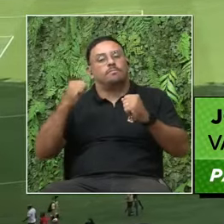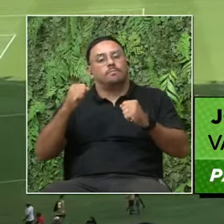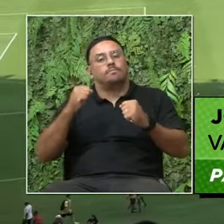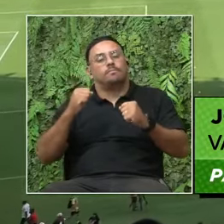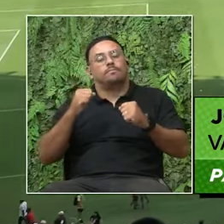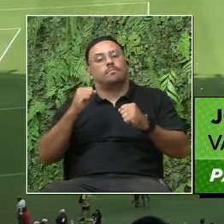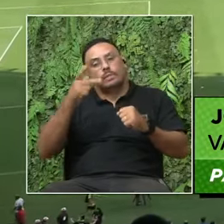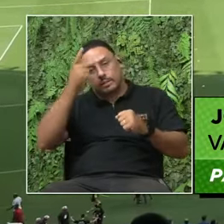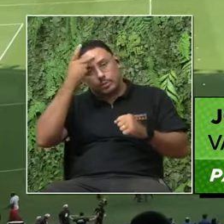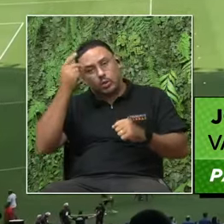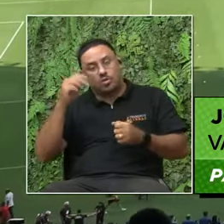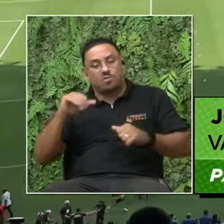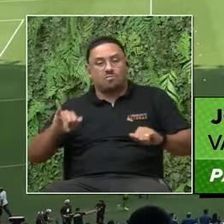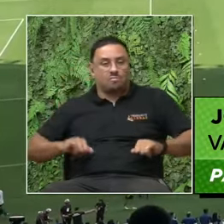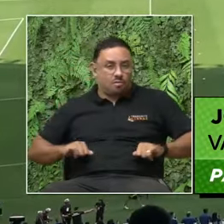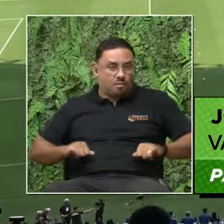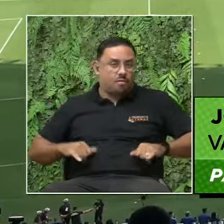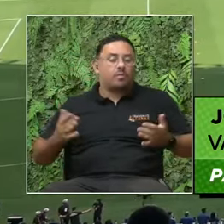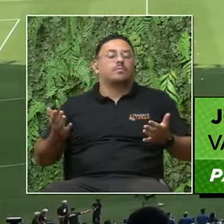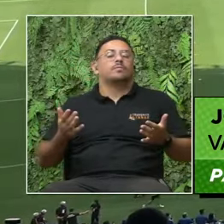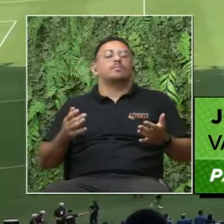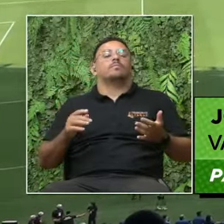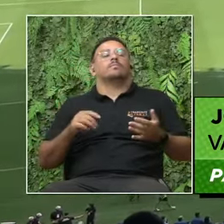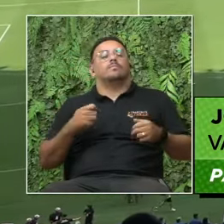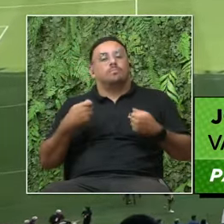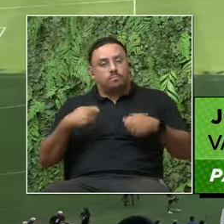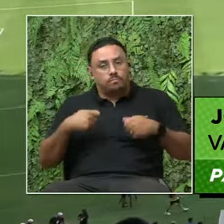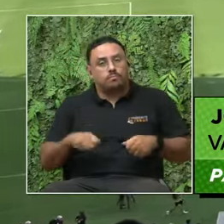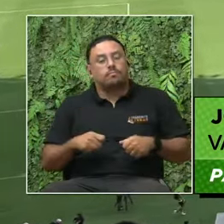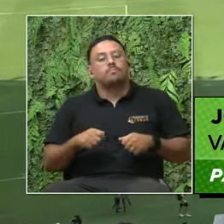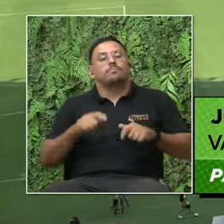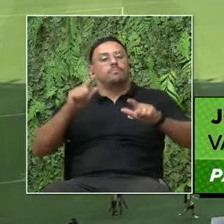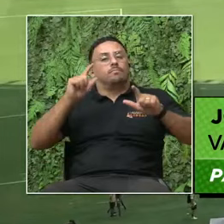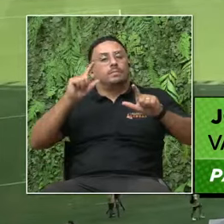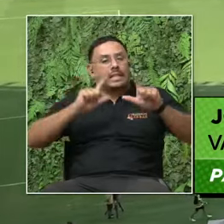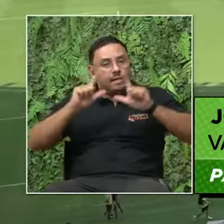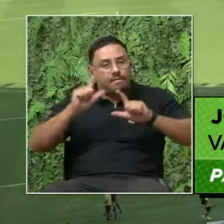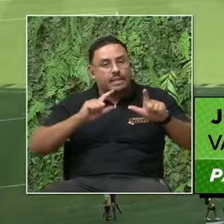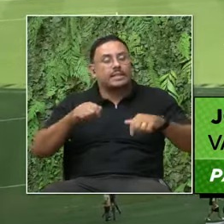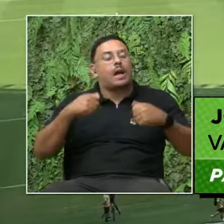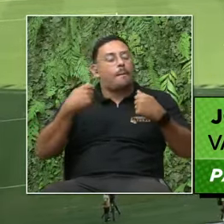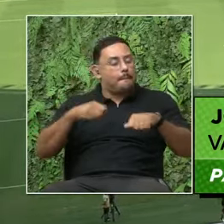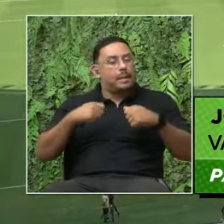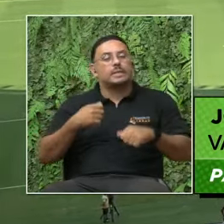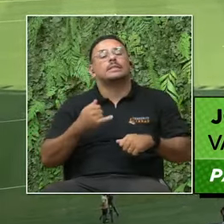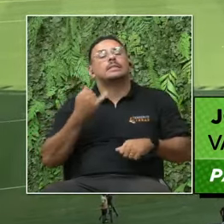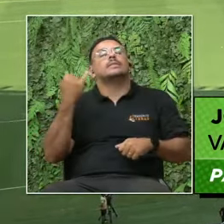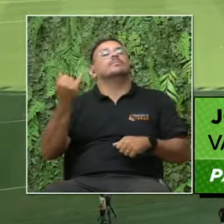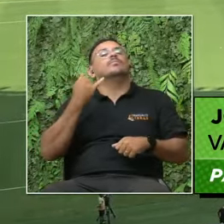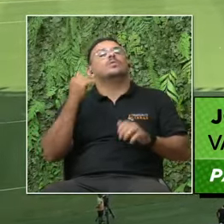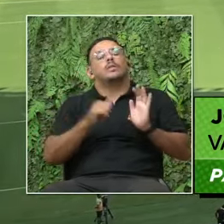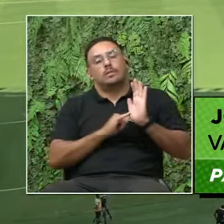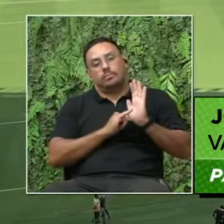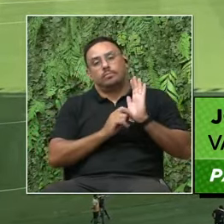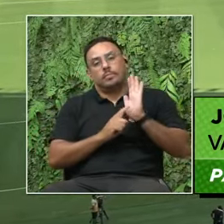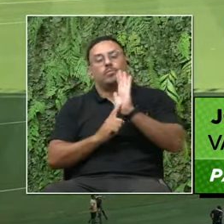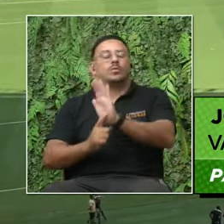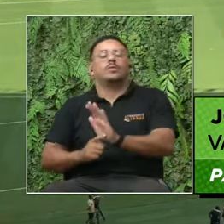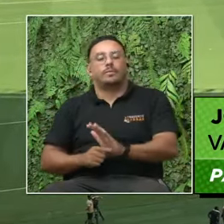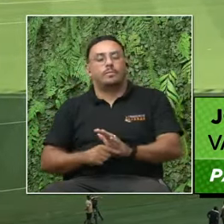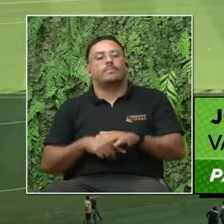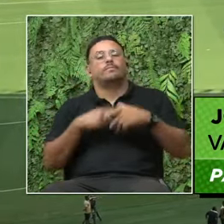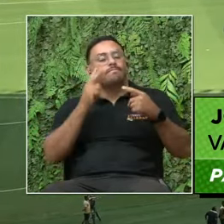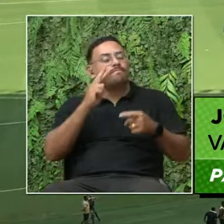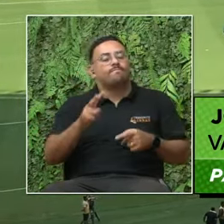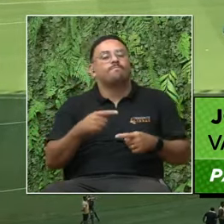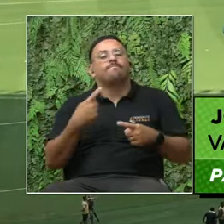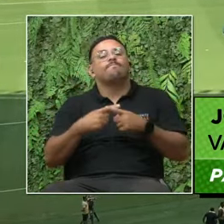as vítimas para a denúncia e a imprensa tem o papel fundamental nisso aí muito obrigado tá aí viu